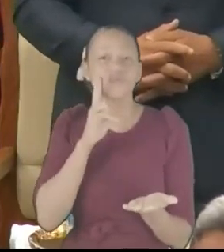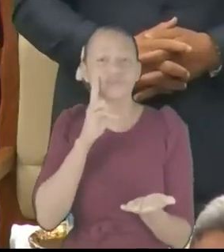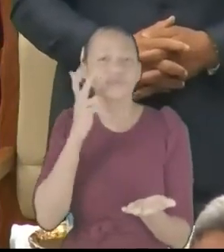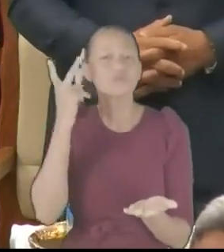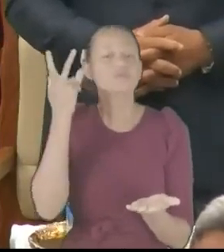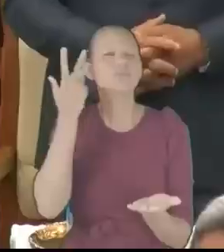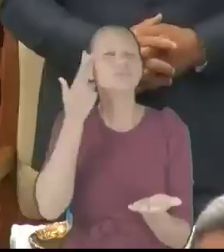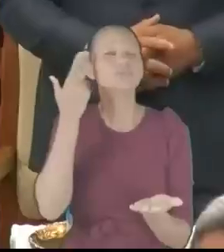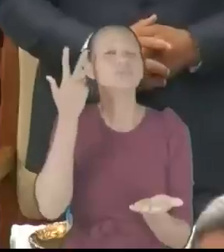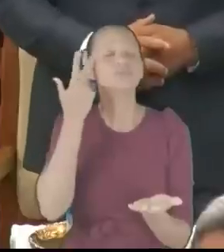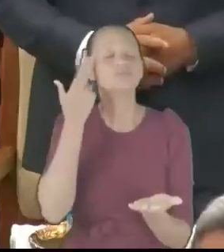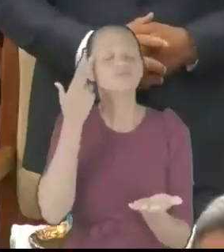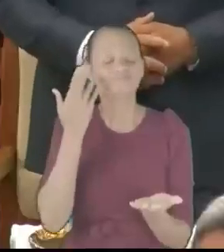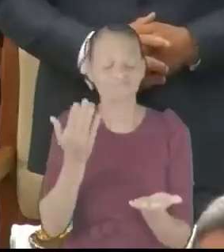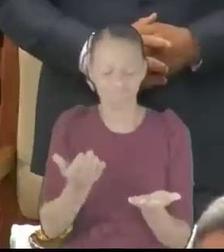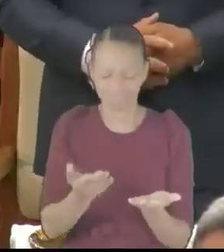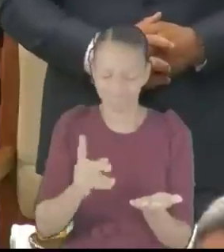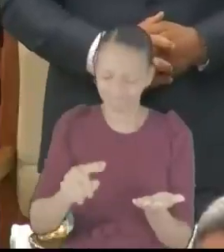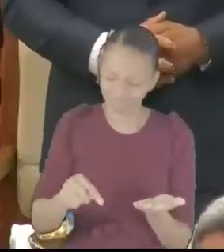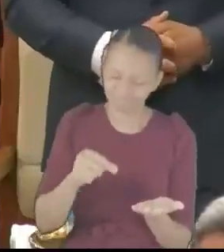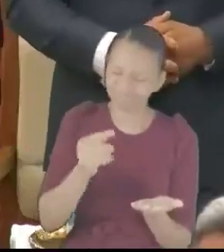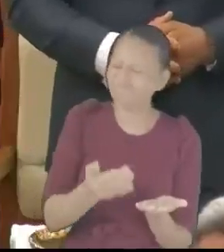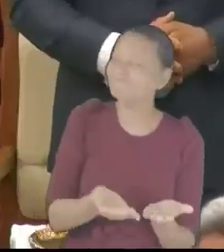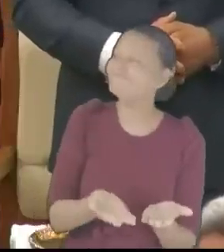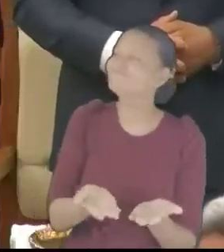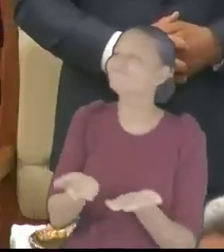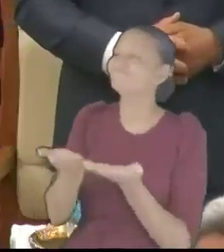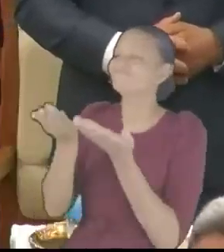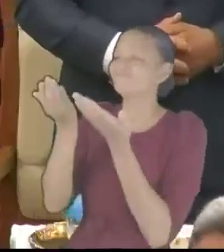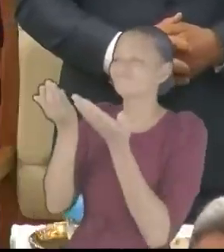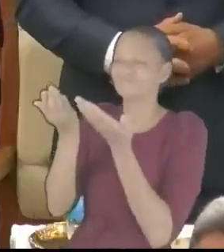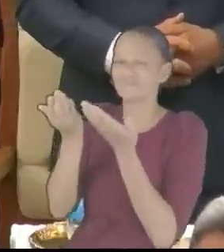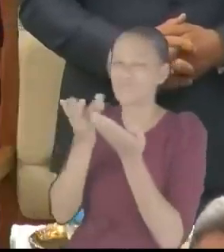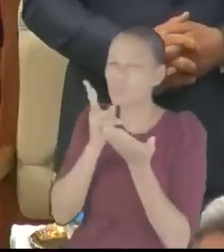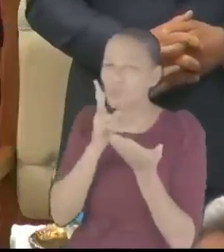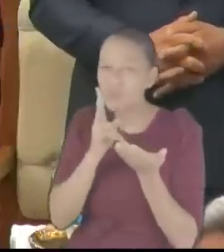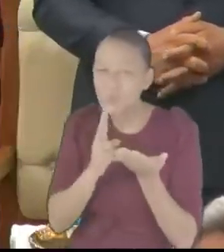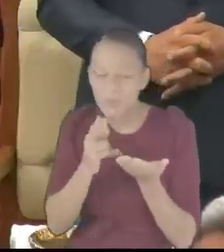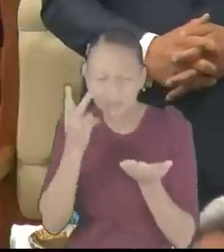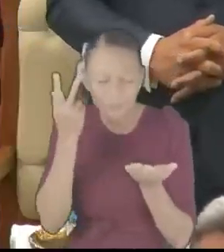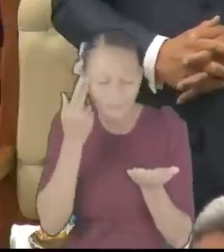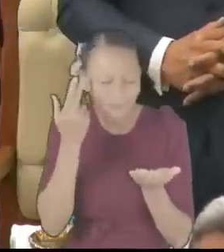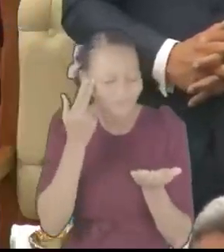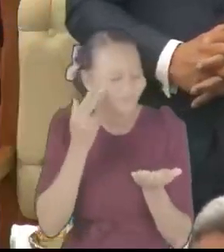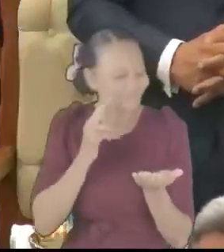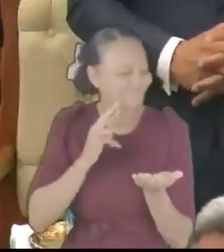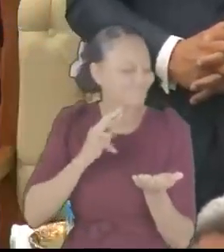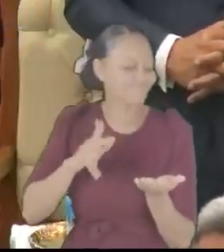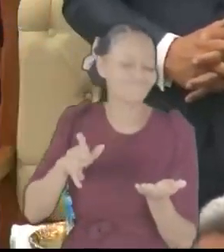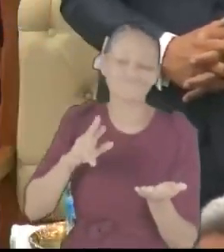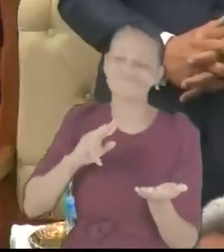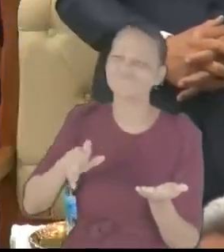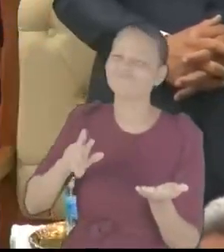comum. Mas depois de consagrados não serão mais pão comum nem vinho comum.